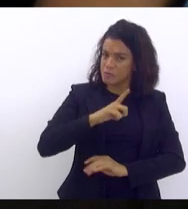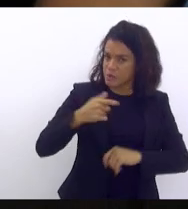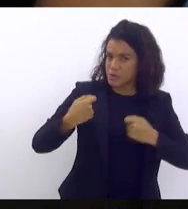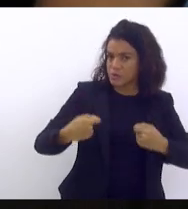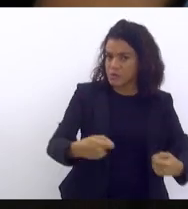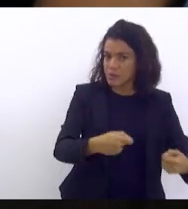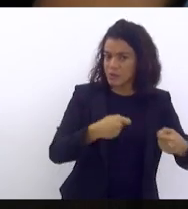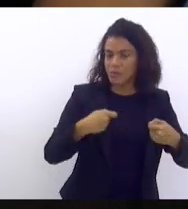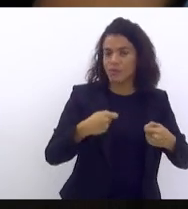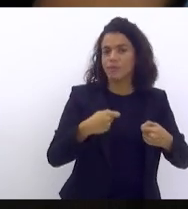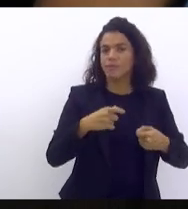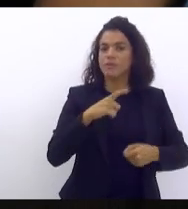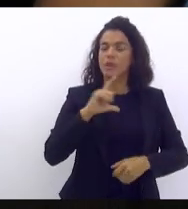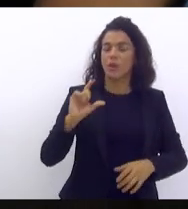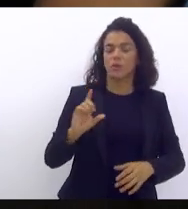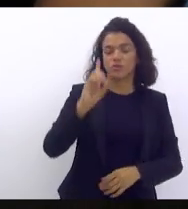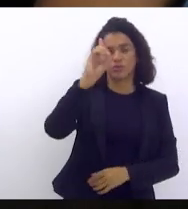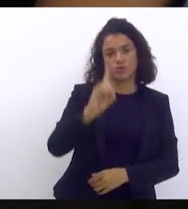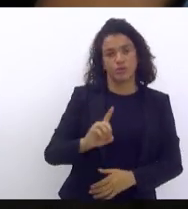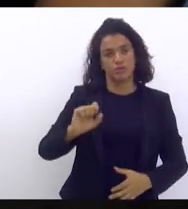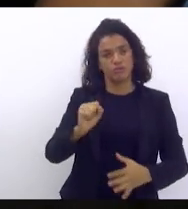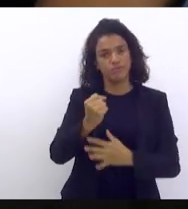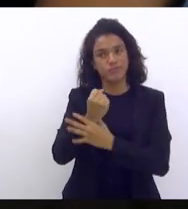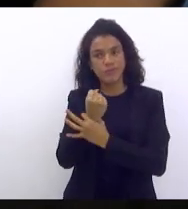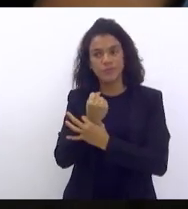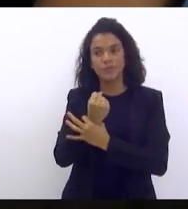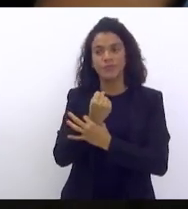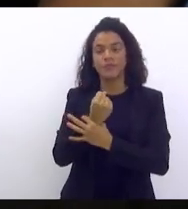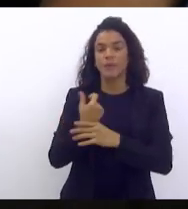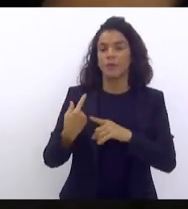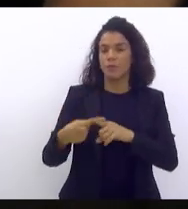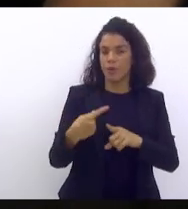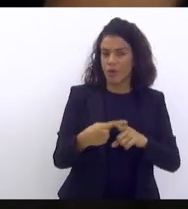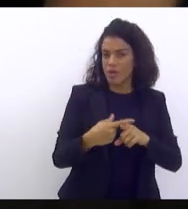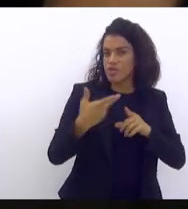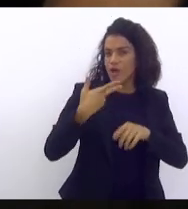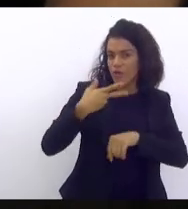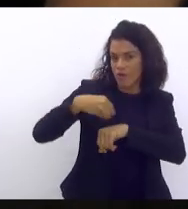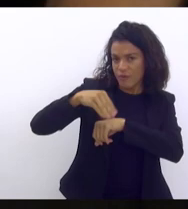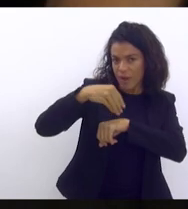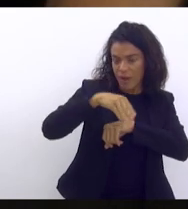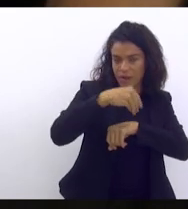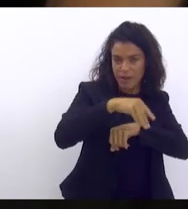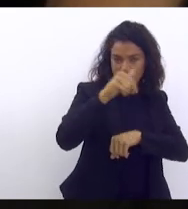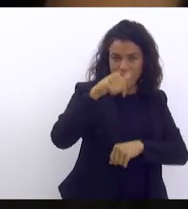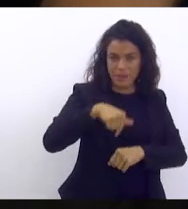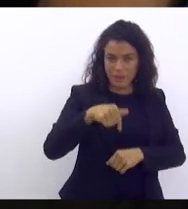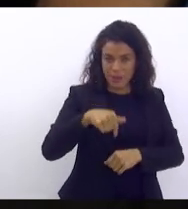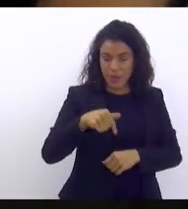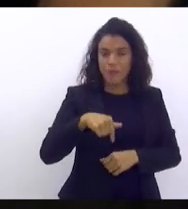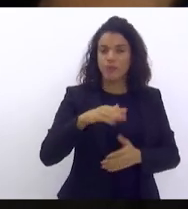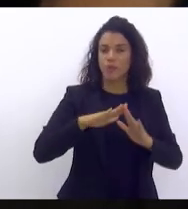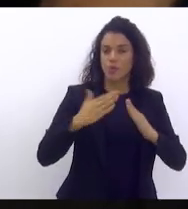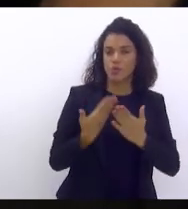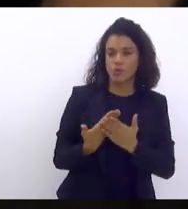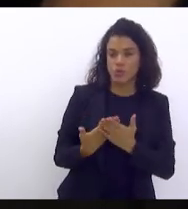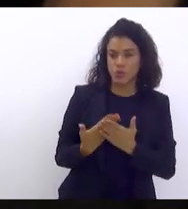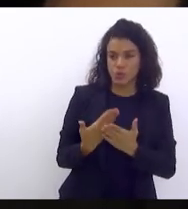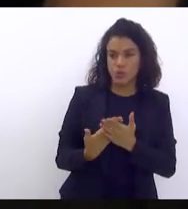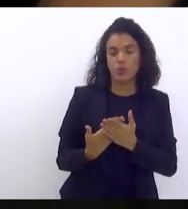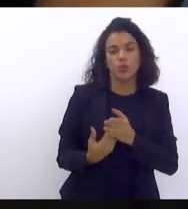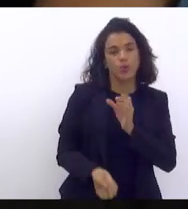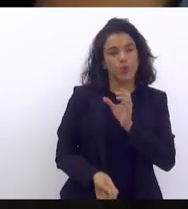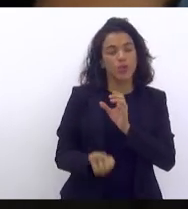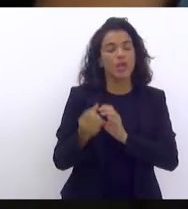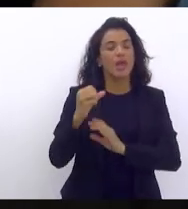que a gente possa ter esse direito. Até mesmo porque, como foi bem dito aqui, o estudo que a Fundação